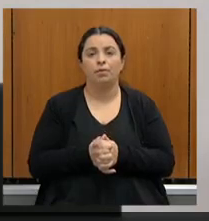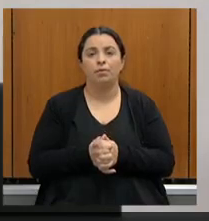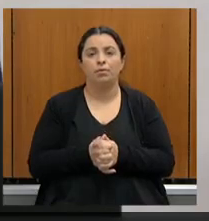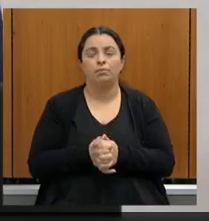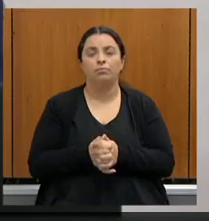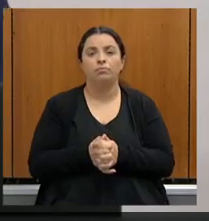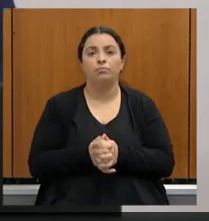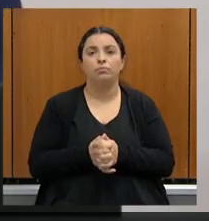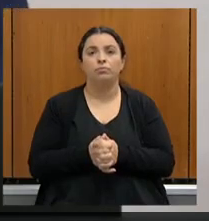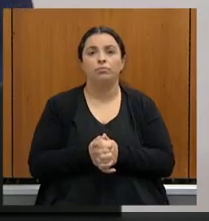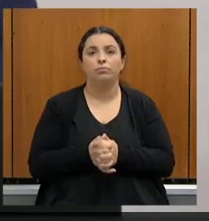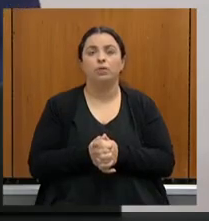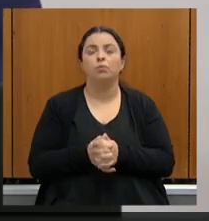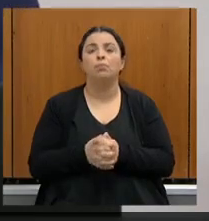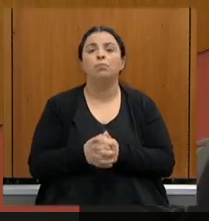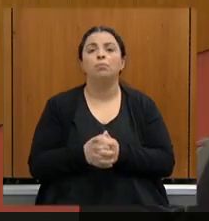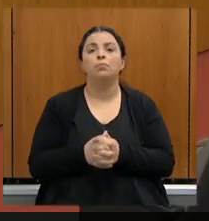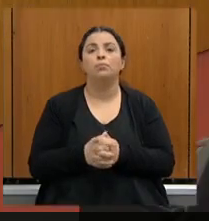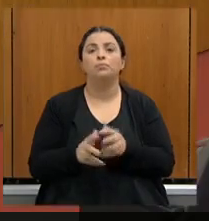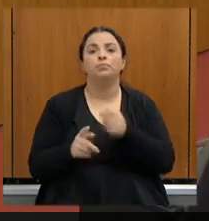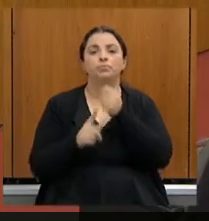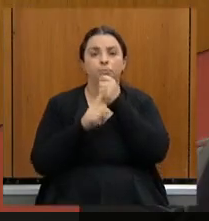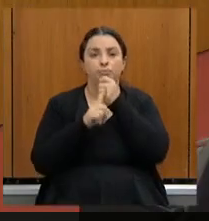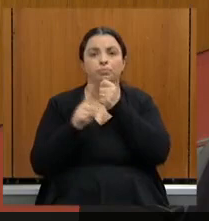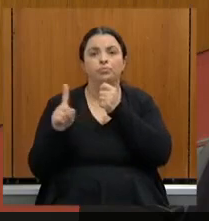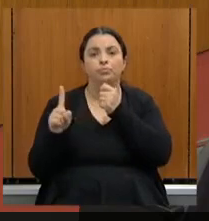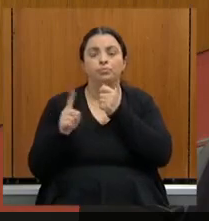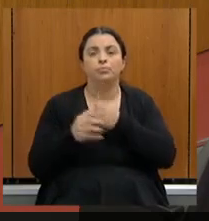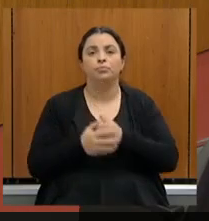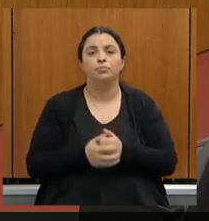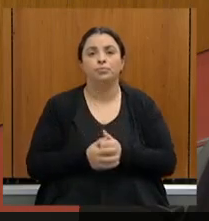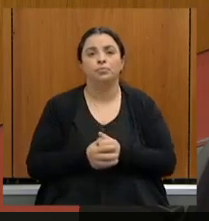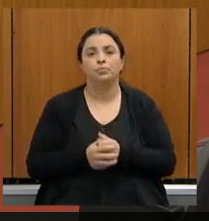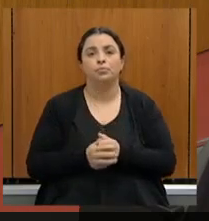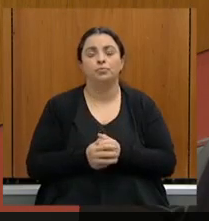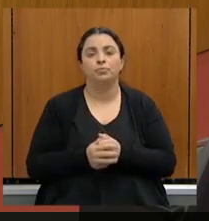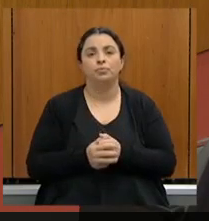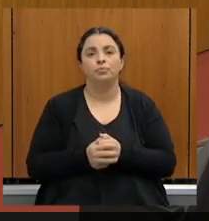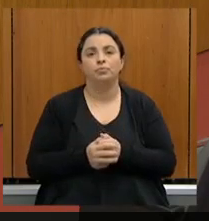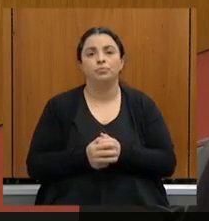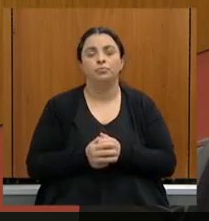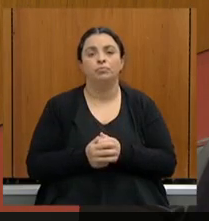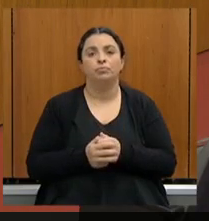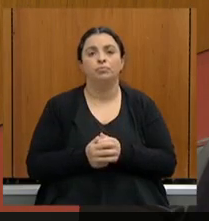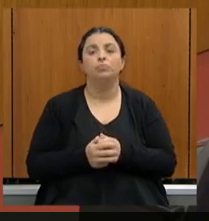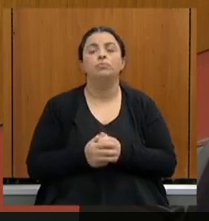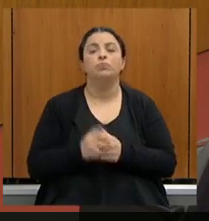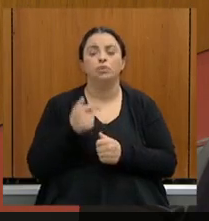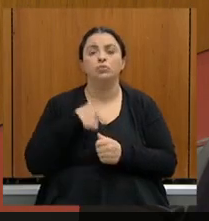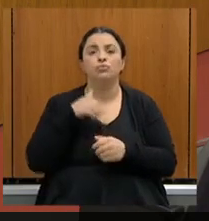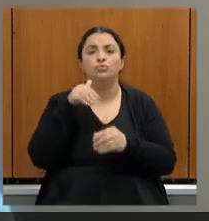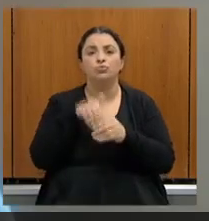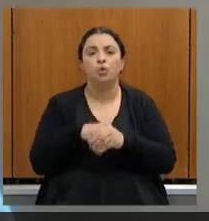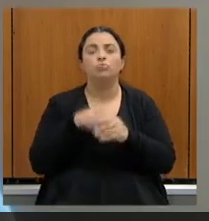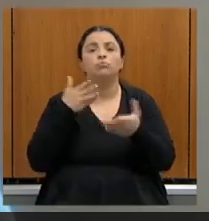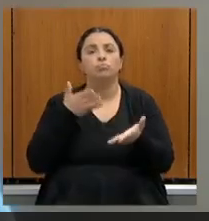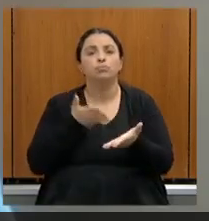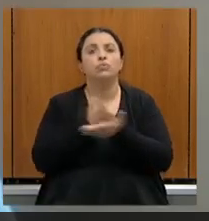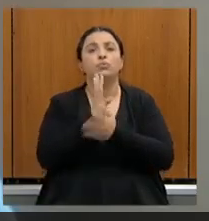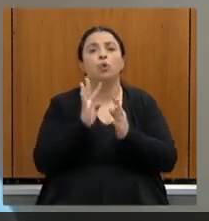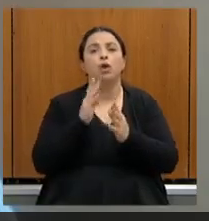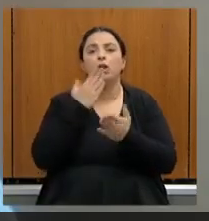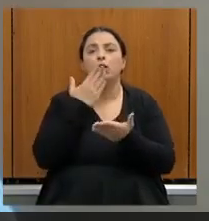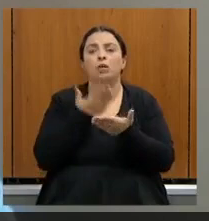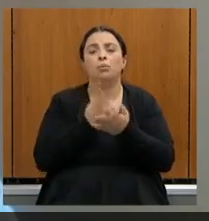abri o microfone por gentileza deputado Fernando Pacheco eu voto pela aprovação dos